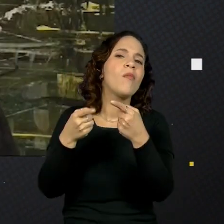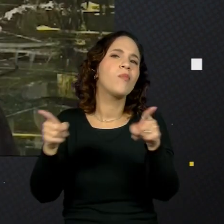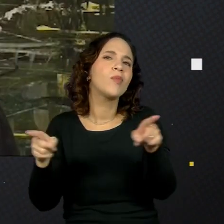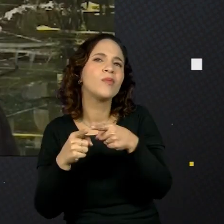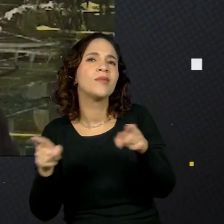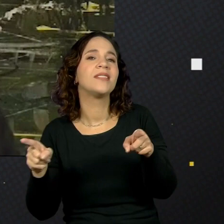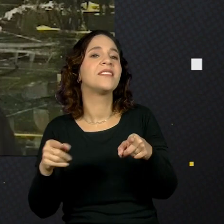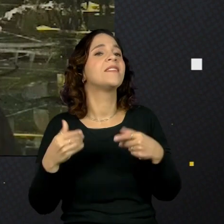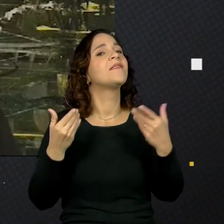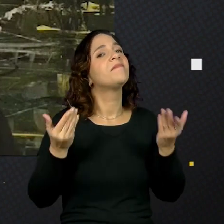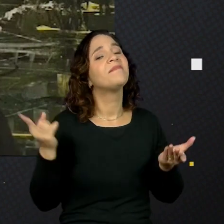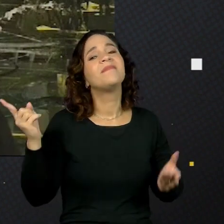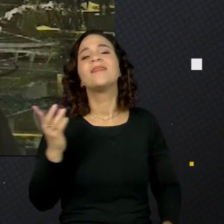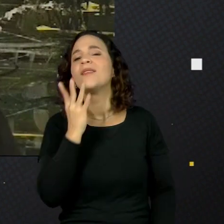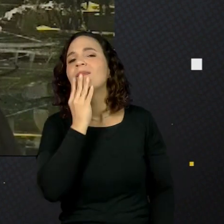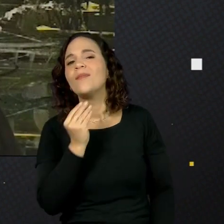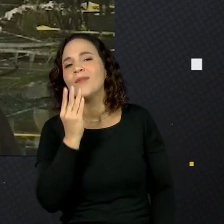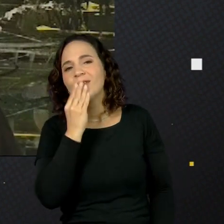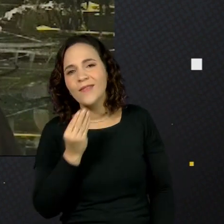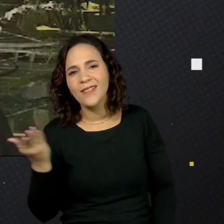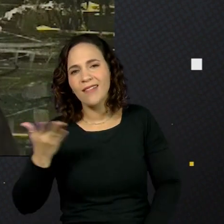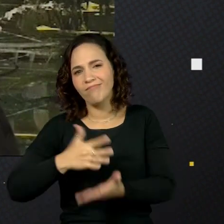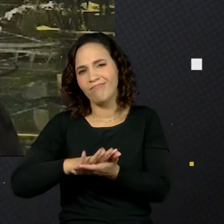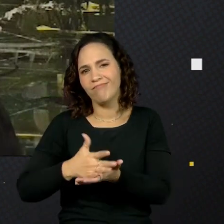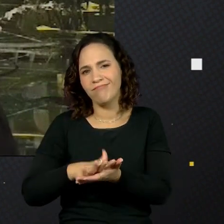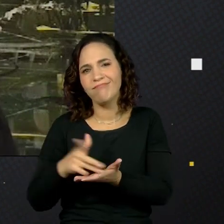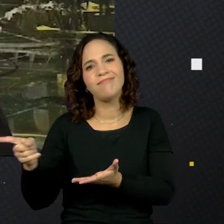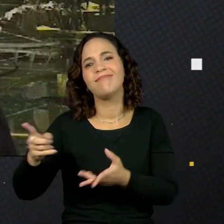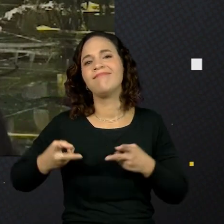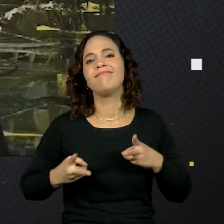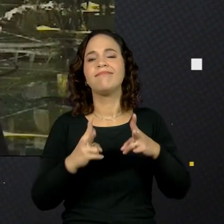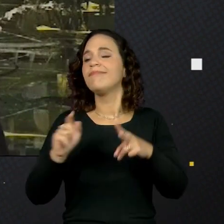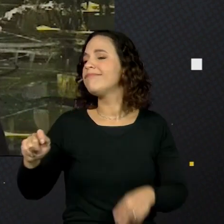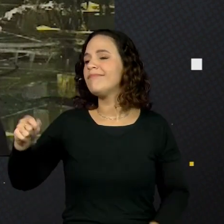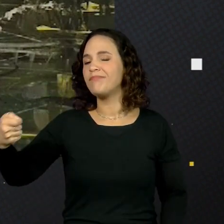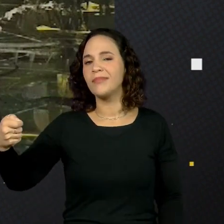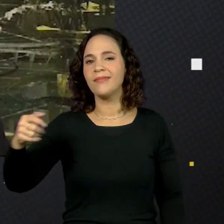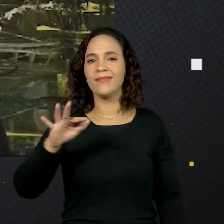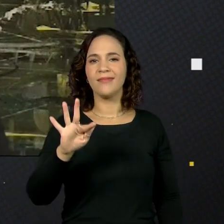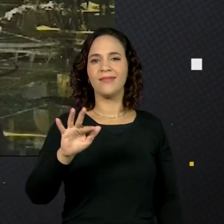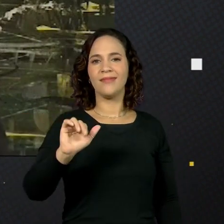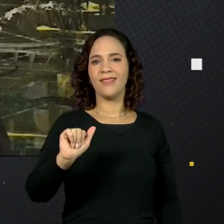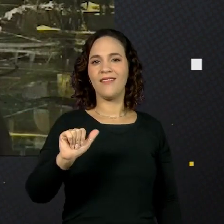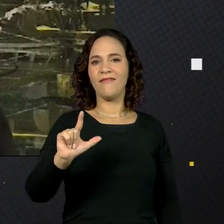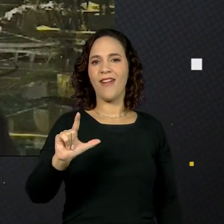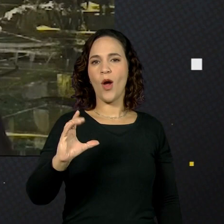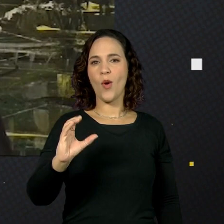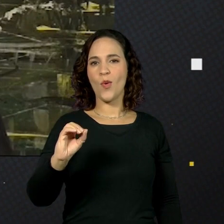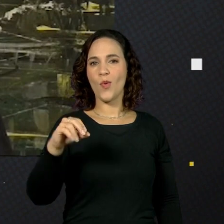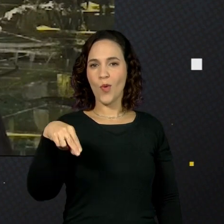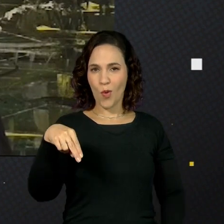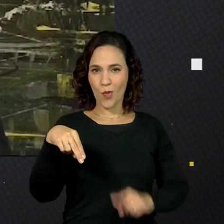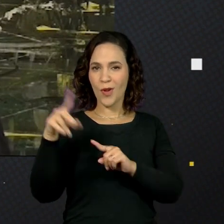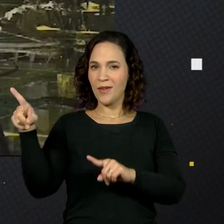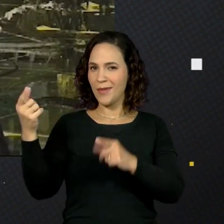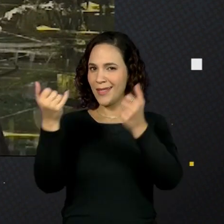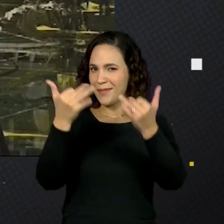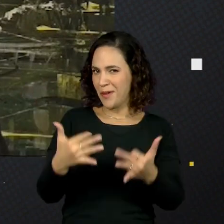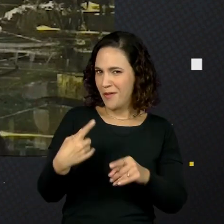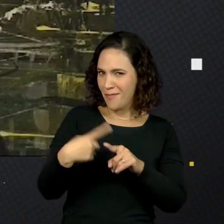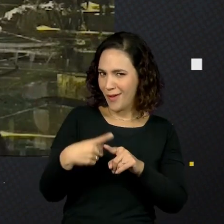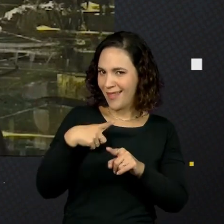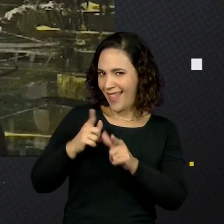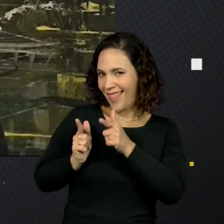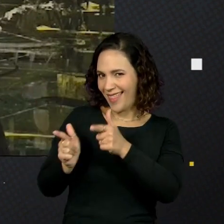posso dizer que você é o Falco, será nosso eterno Falco. Você pode explicar por que o Falco.